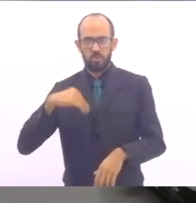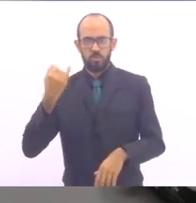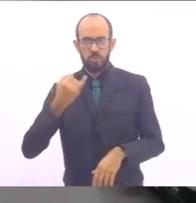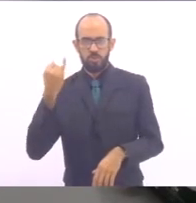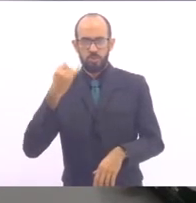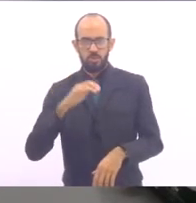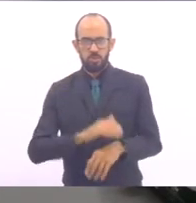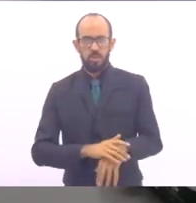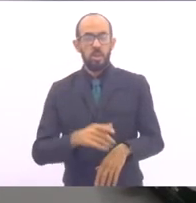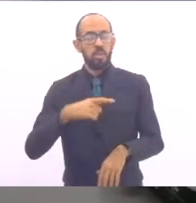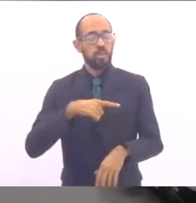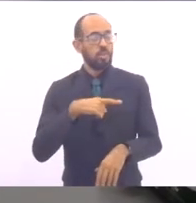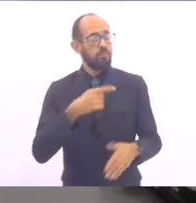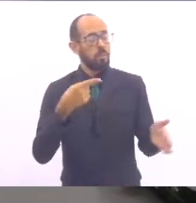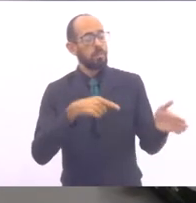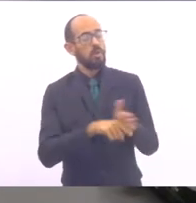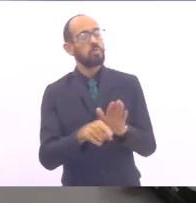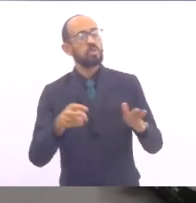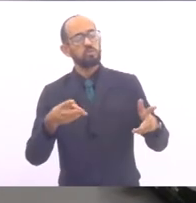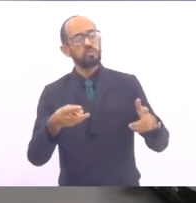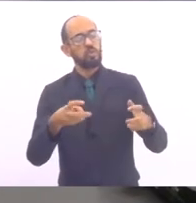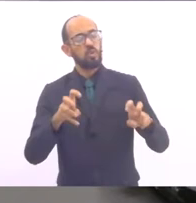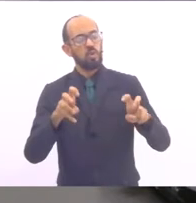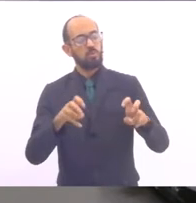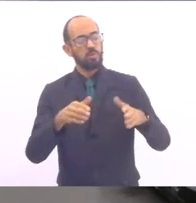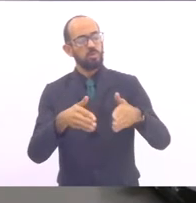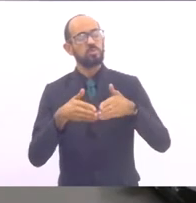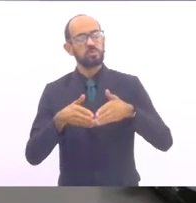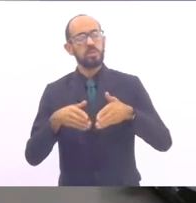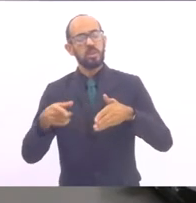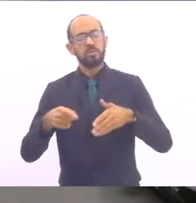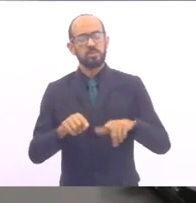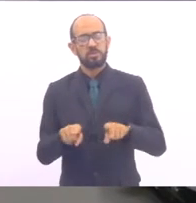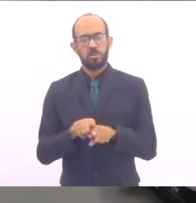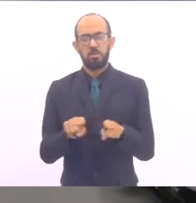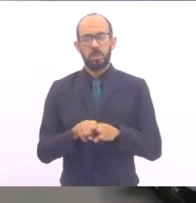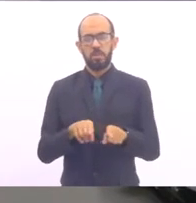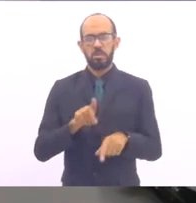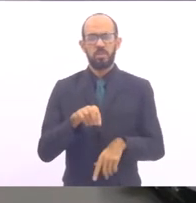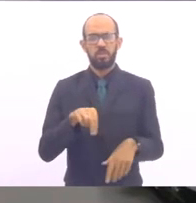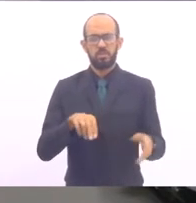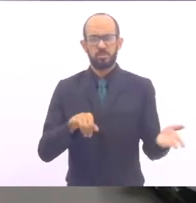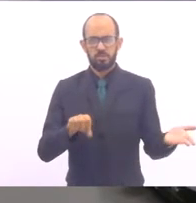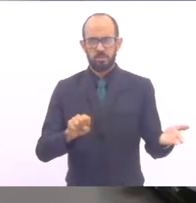sobre licenciamento também, então a gente vai tratar tudo agora. Exato. O que é, Denise?